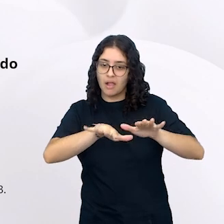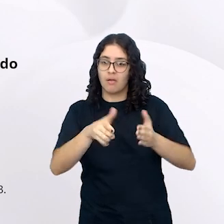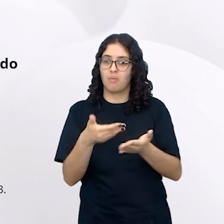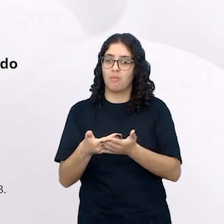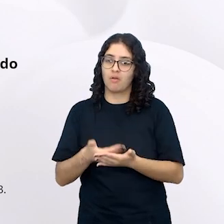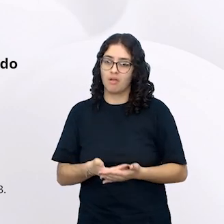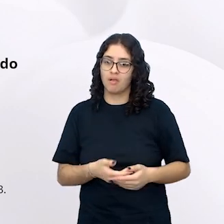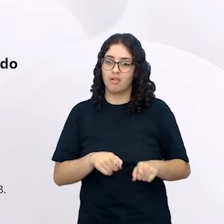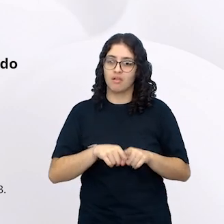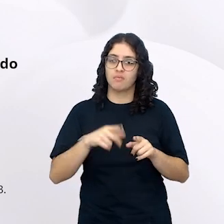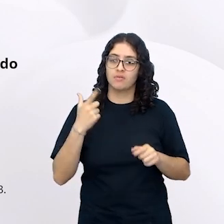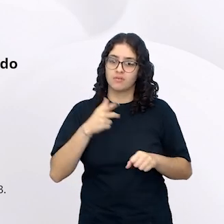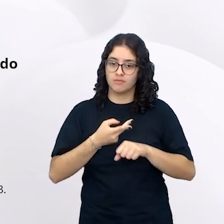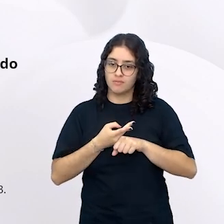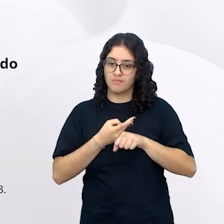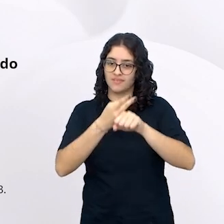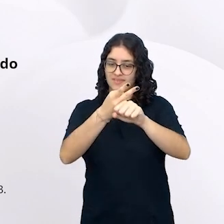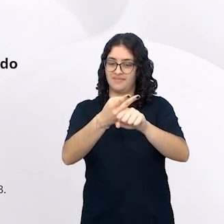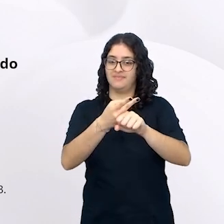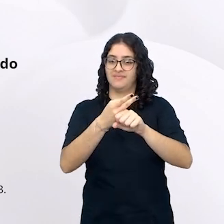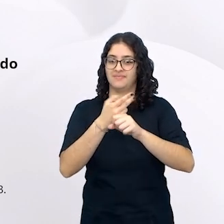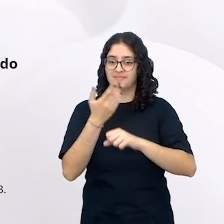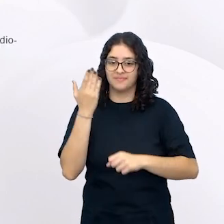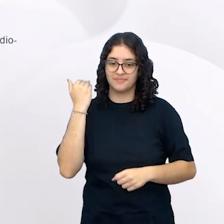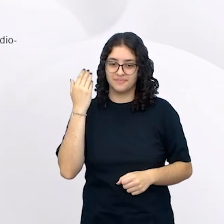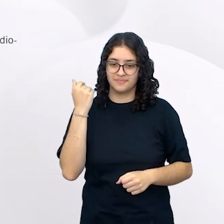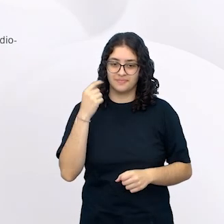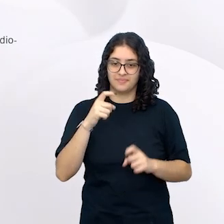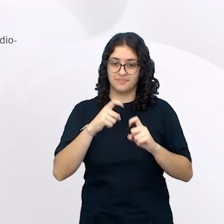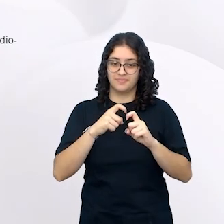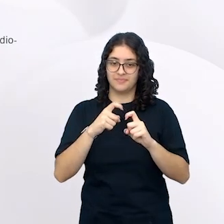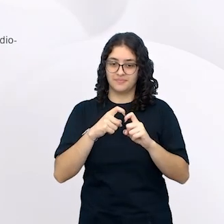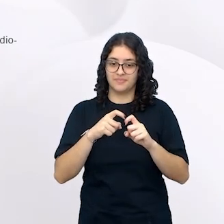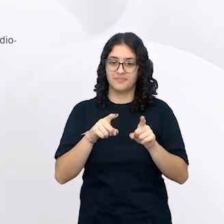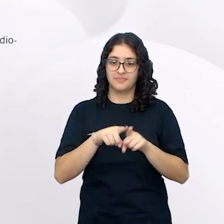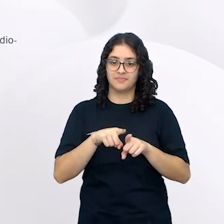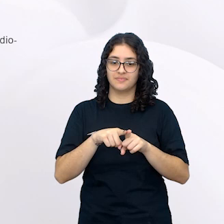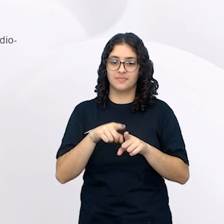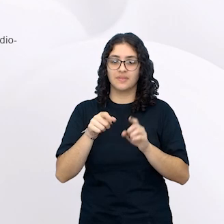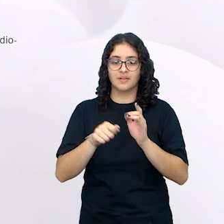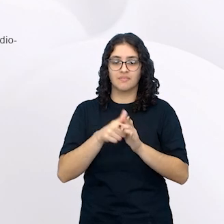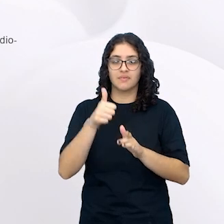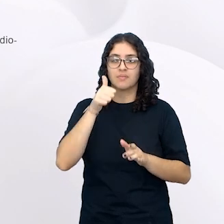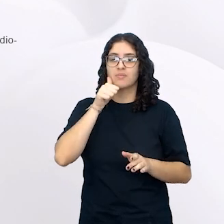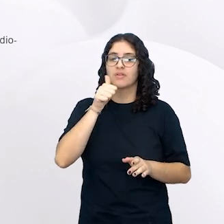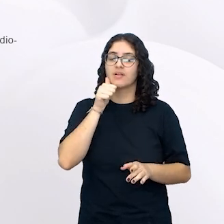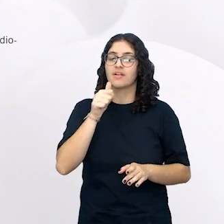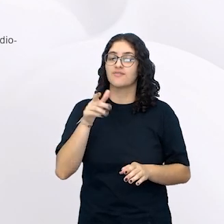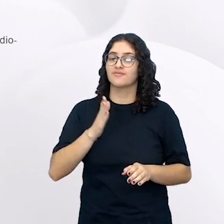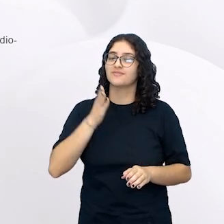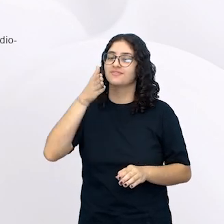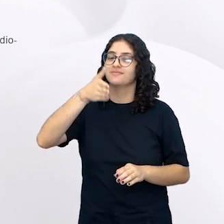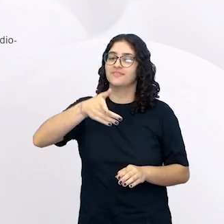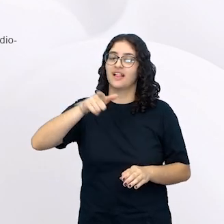de 1988. E a russa Valentina Tereskova foi a primeira mulher a realizar sozinha uma viagem ao espaço. É